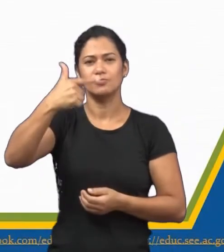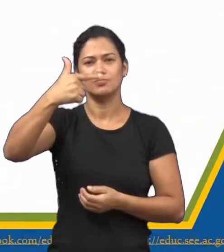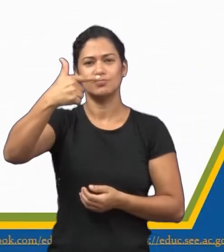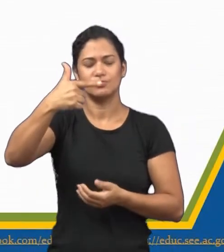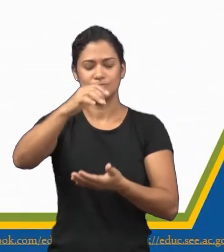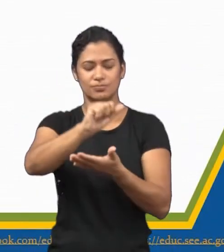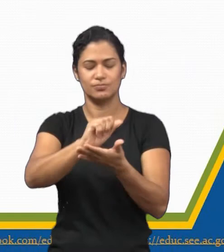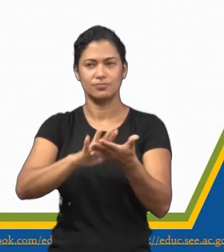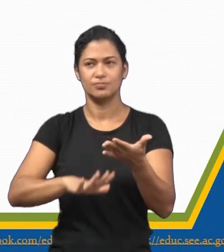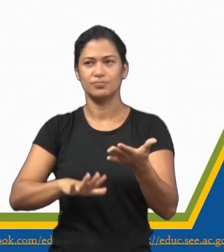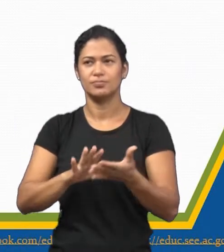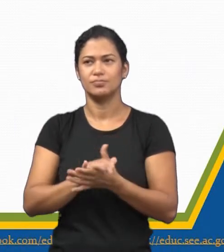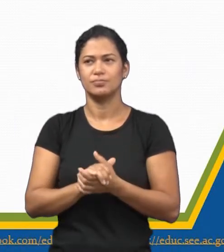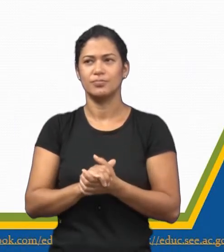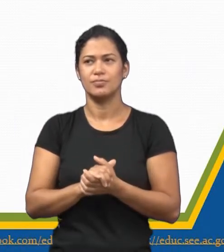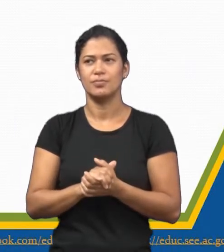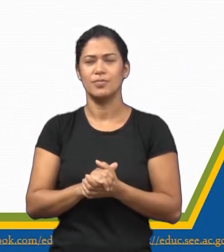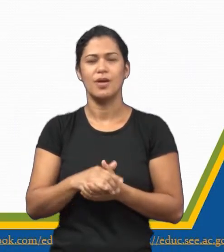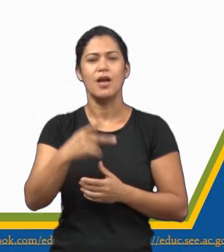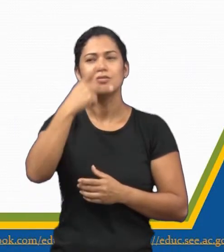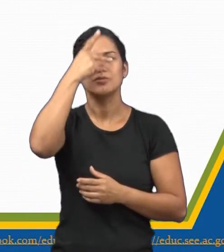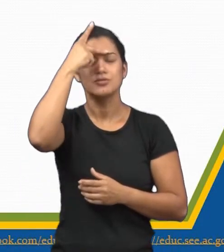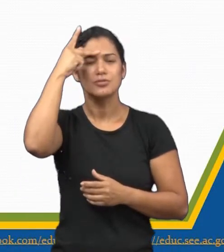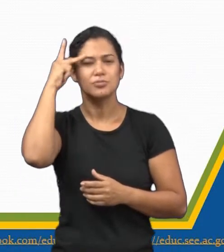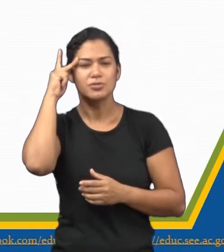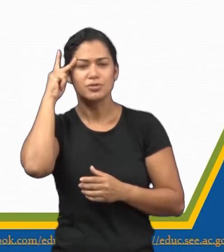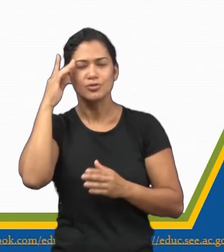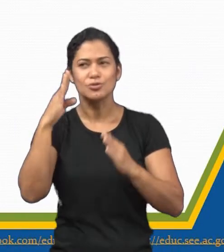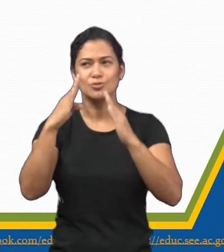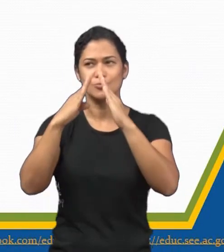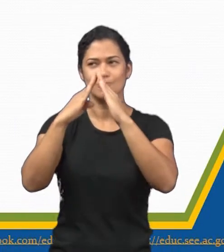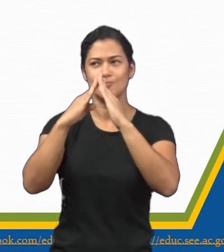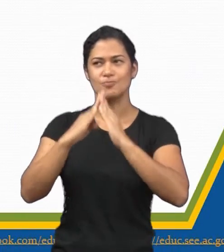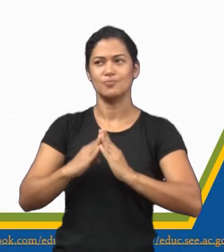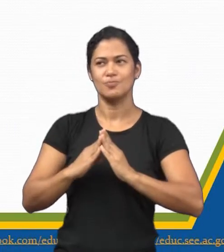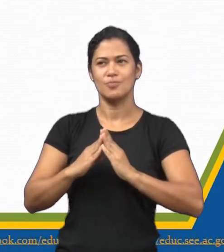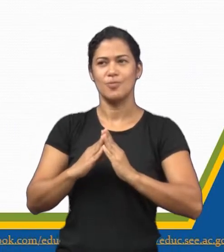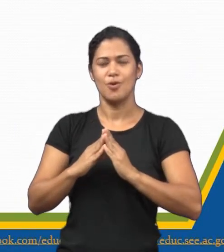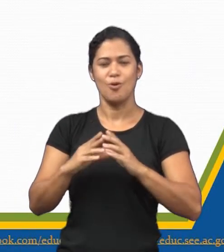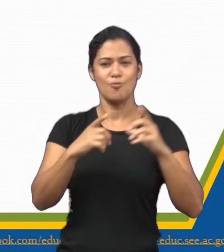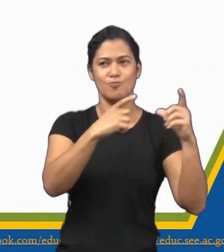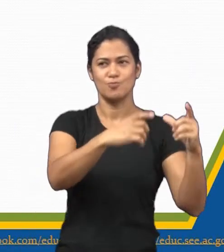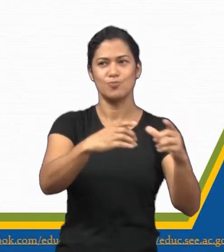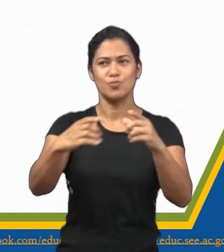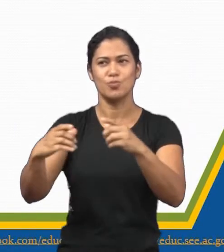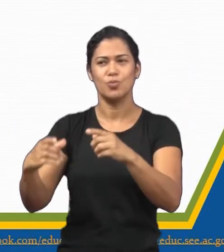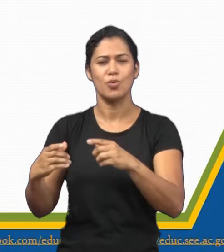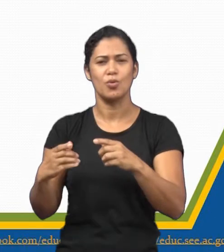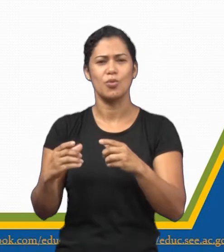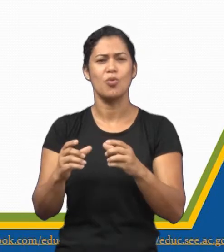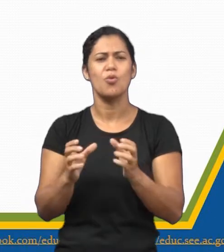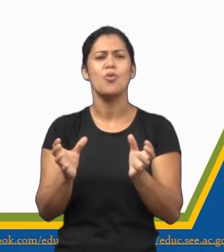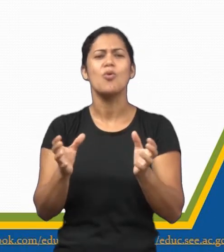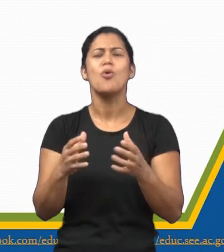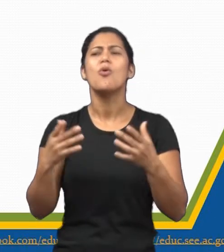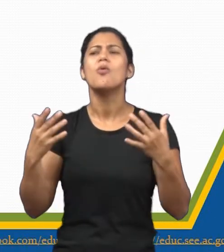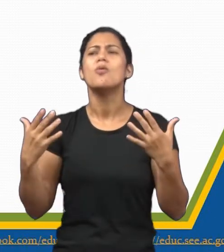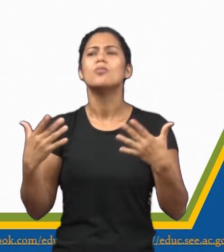Questão 2. As pessoas que moram no mesmo bairro formam o quê? Formam uma